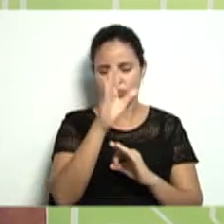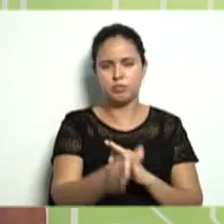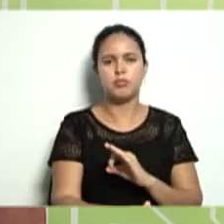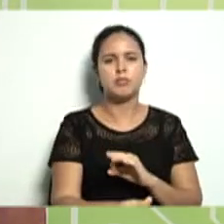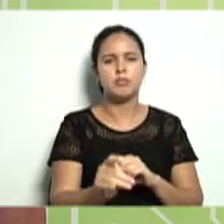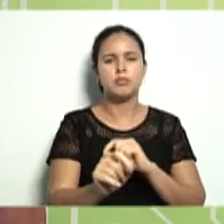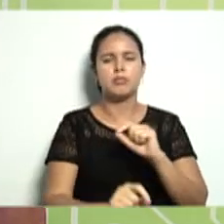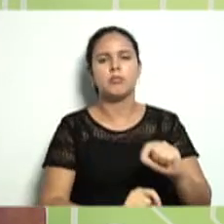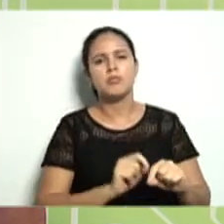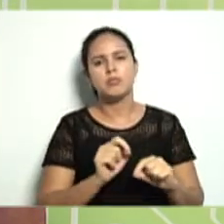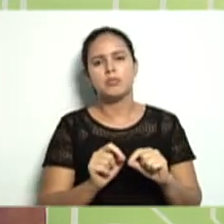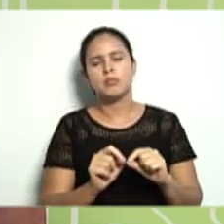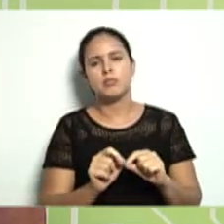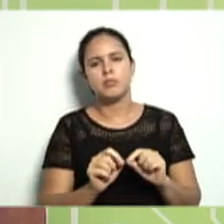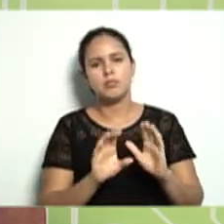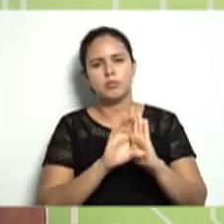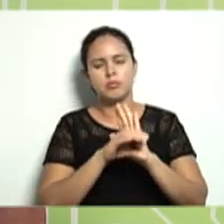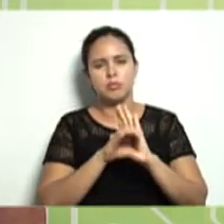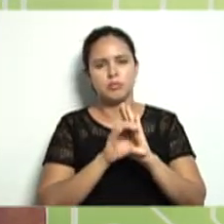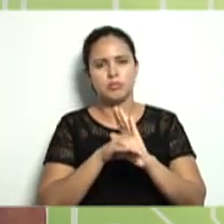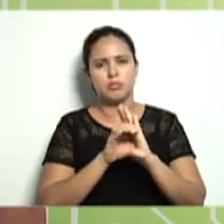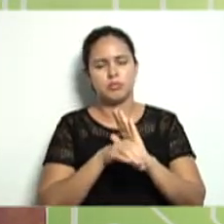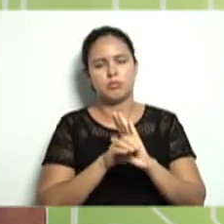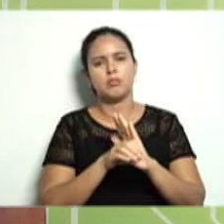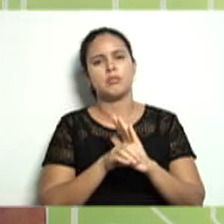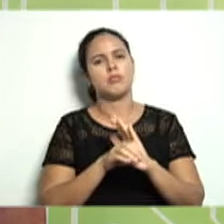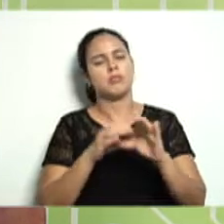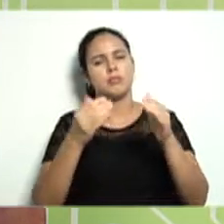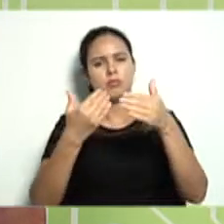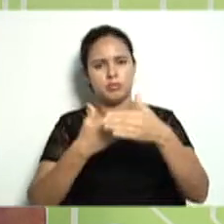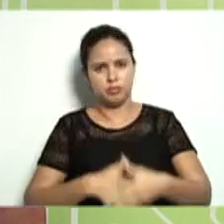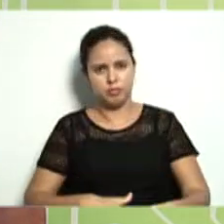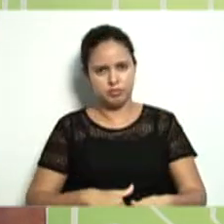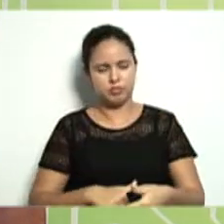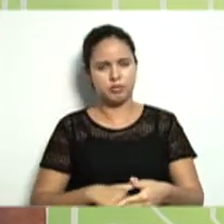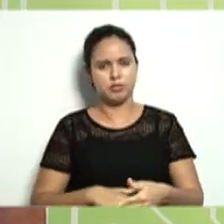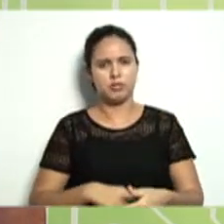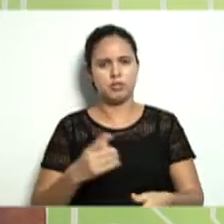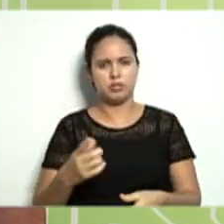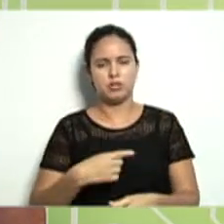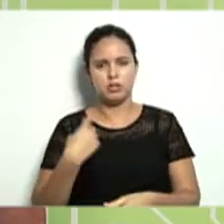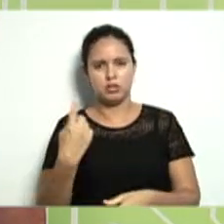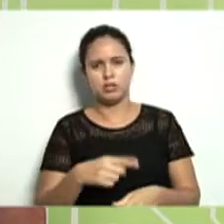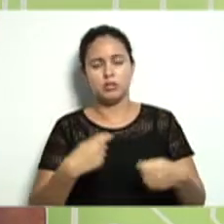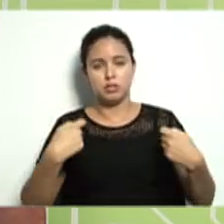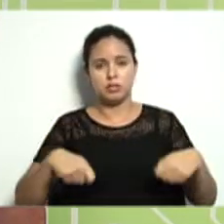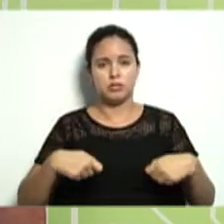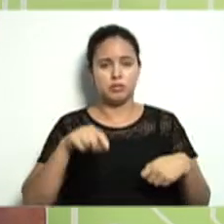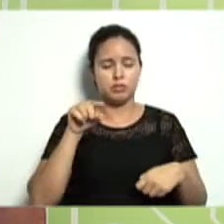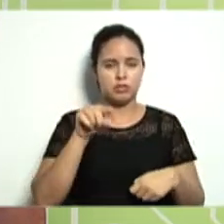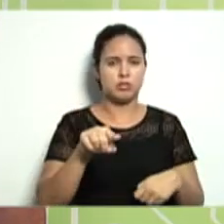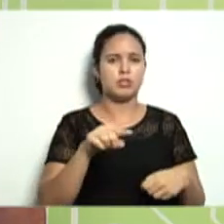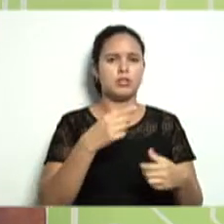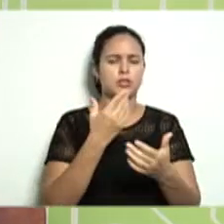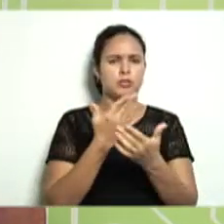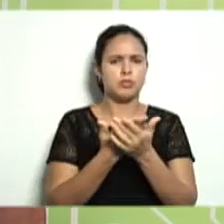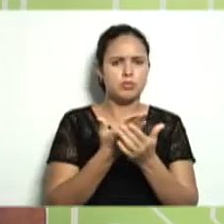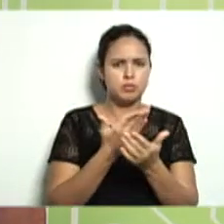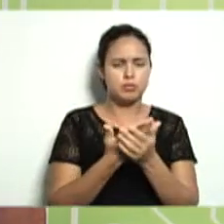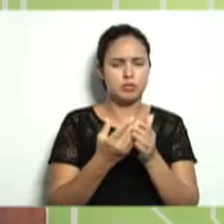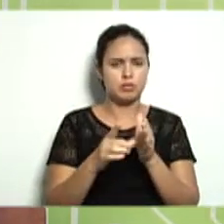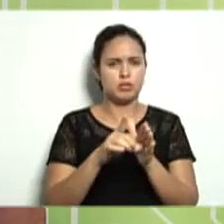vai os conteúdos que estarão na nossa avaliação. Então, nós precisamos que vocês